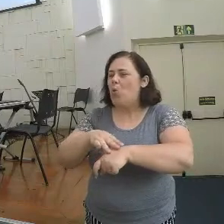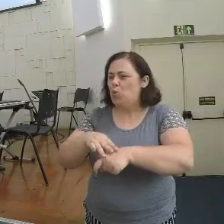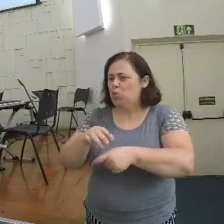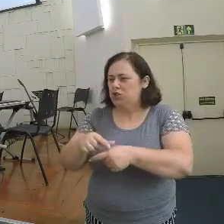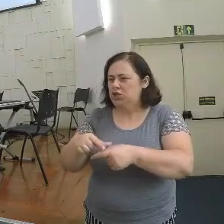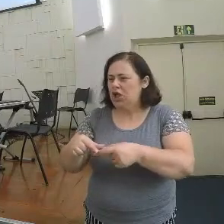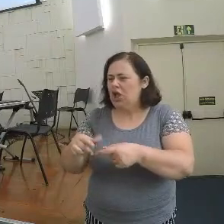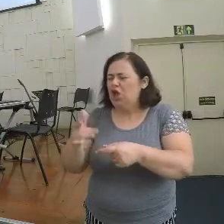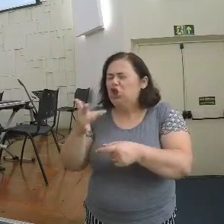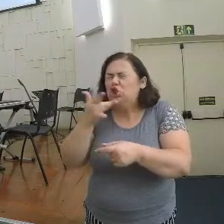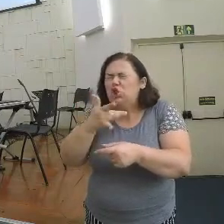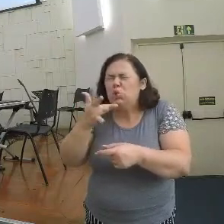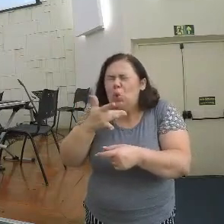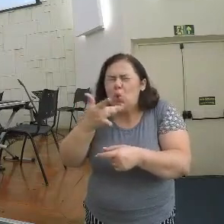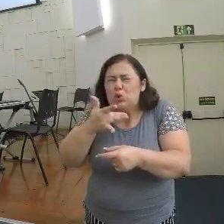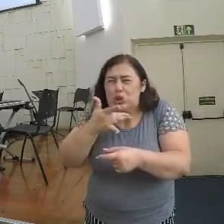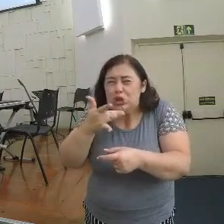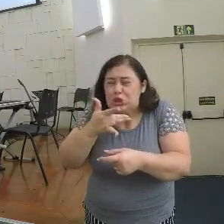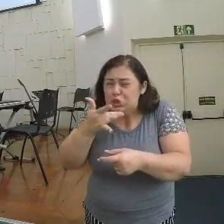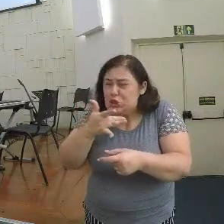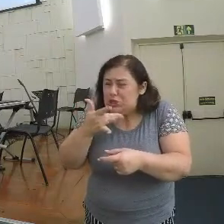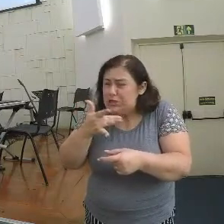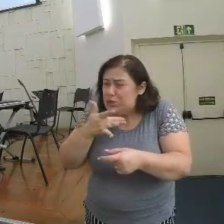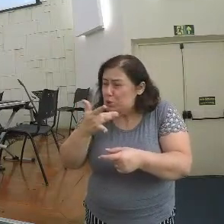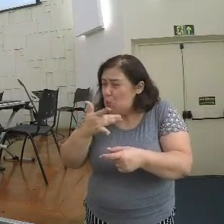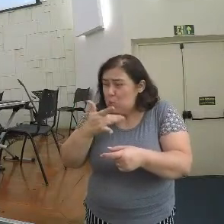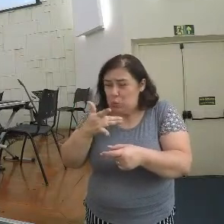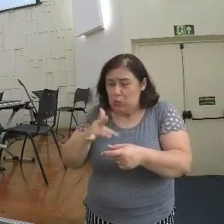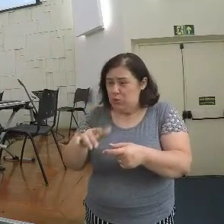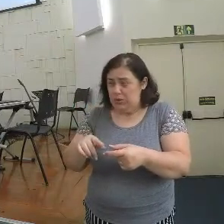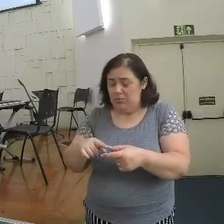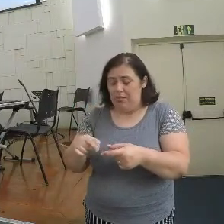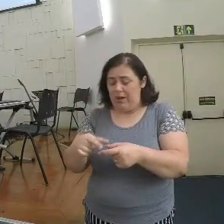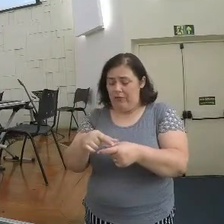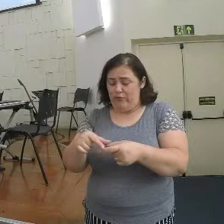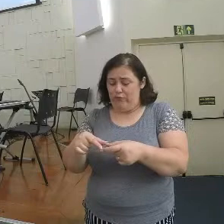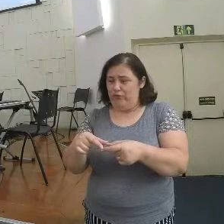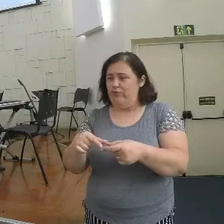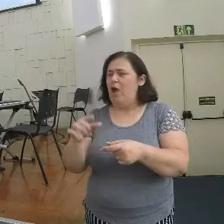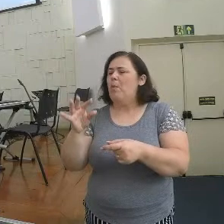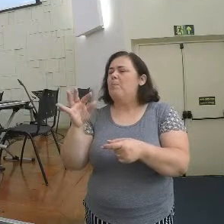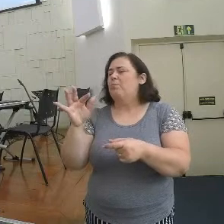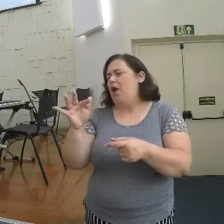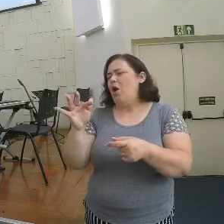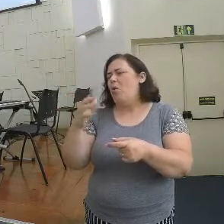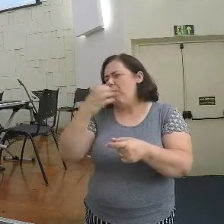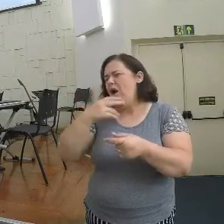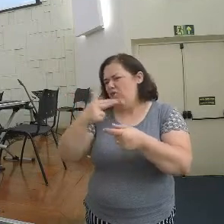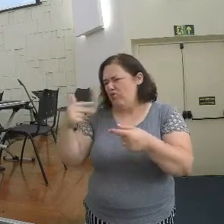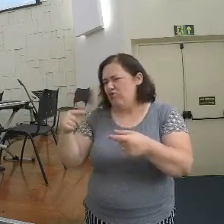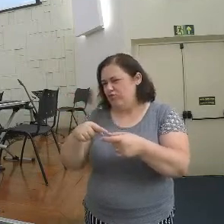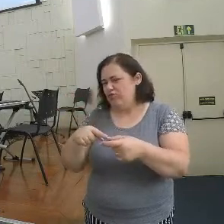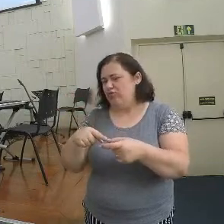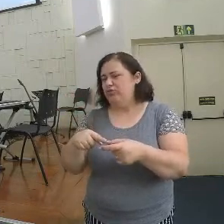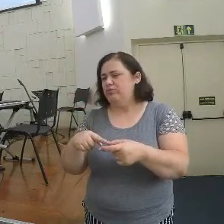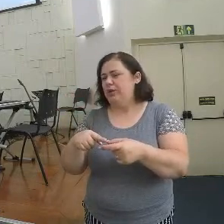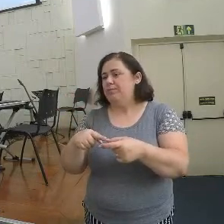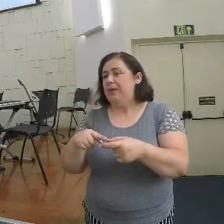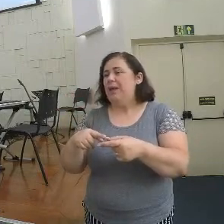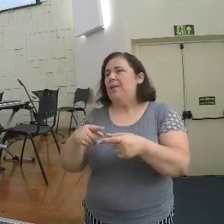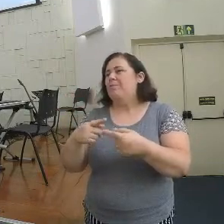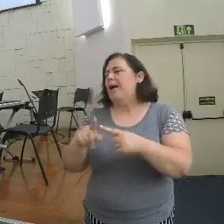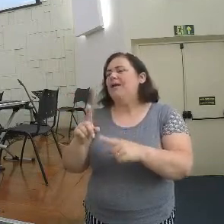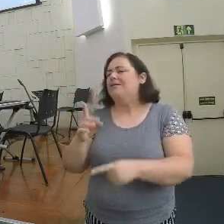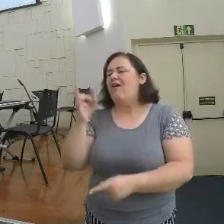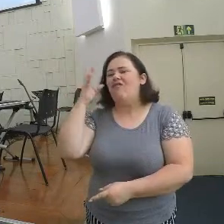maravilhosa, deliciosa. Era o mel dessa fruta normalmente. Então o que está sendo dito é: Senhor, o Senhor tem abençoado